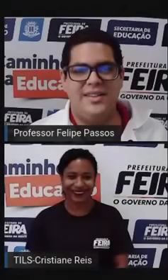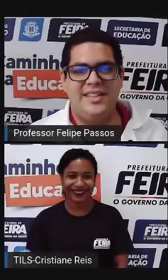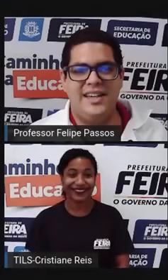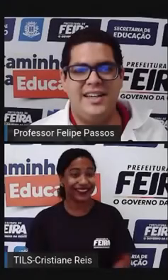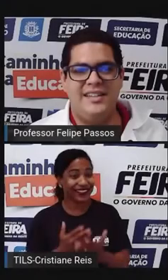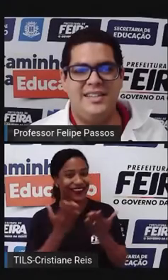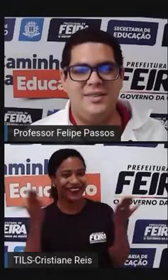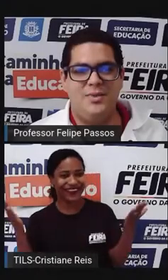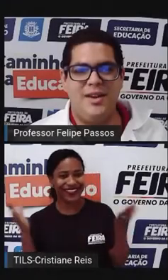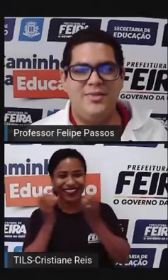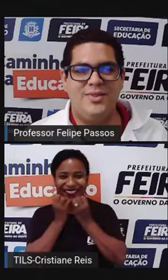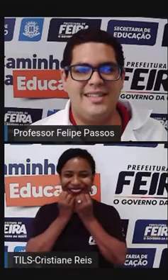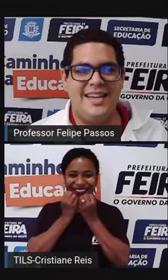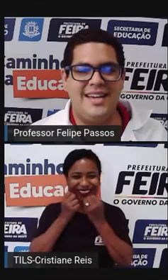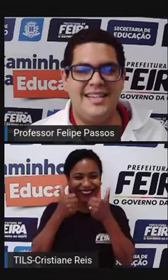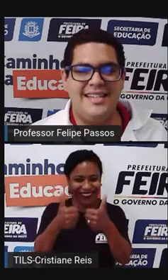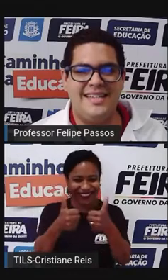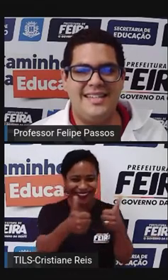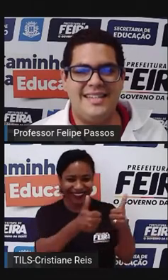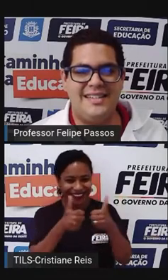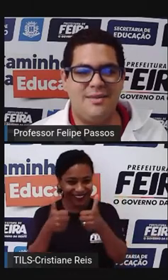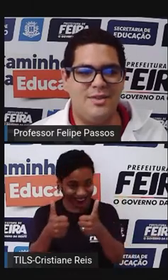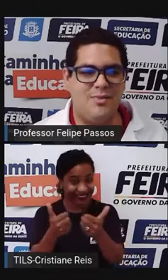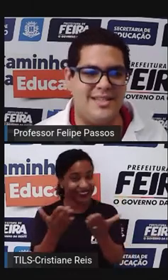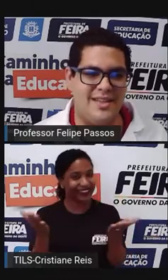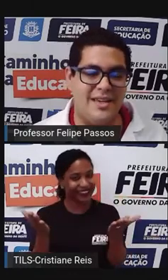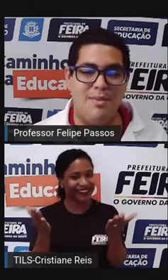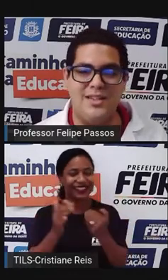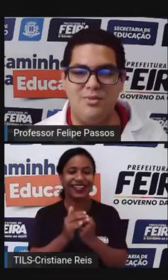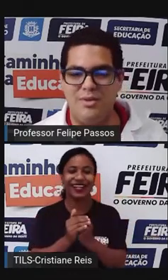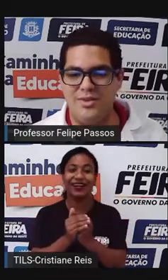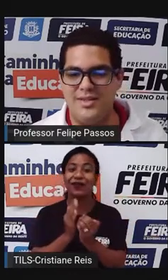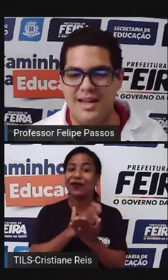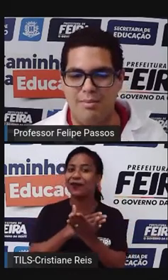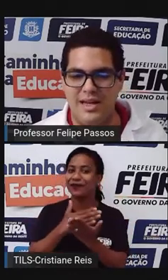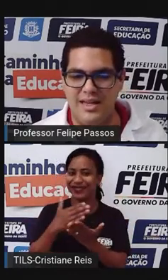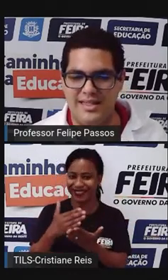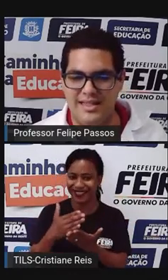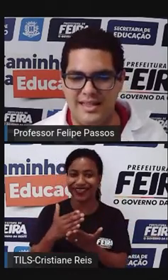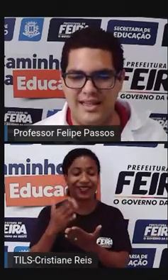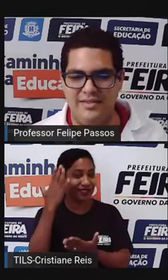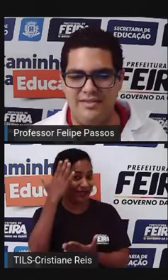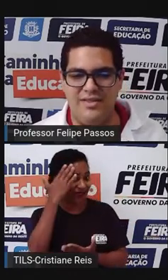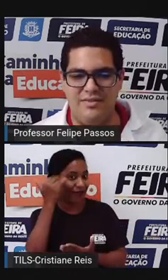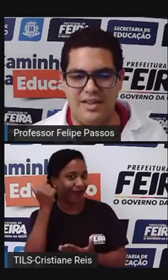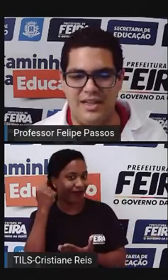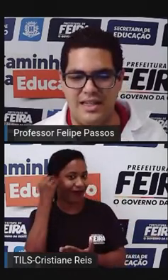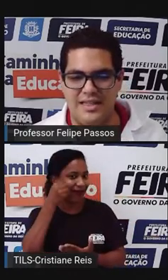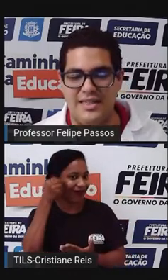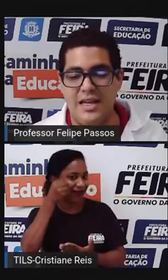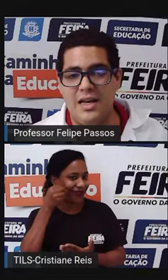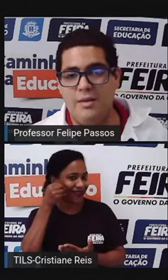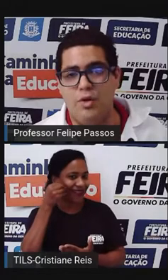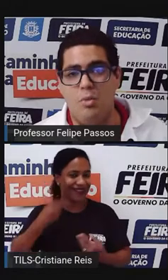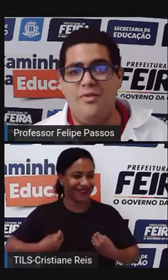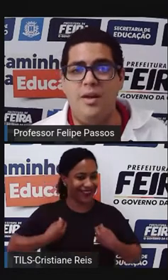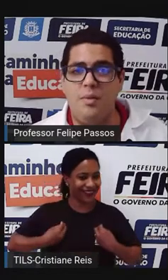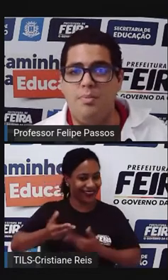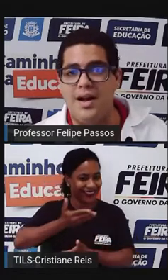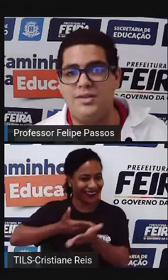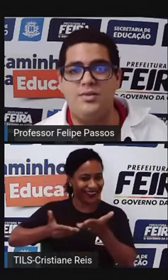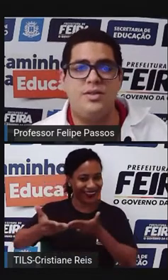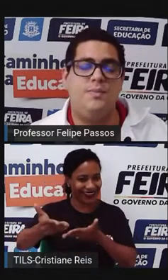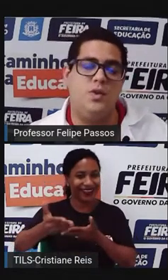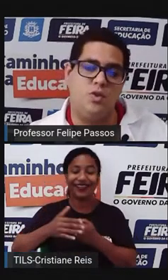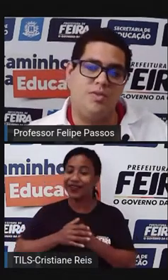Oi gente, tudo bem com vocês? Estamos começando aqui mais um Momento Saberes e Viveres. Meu nome é Felipe